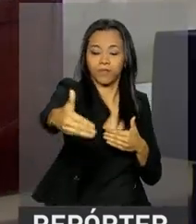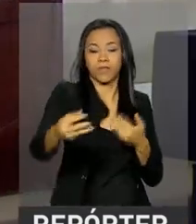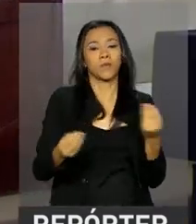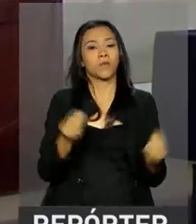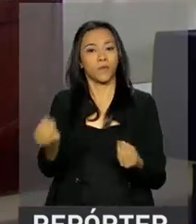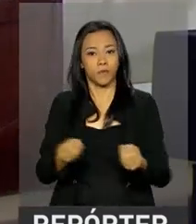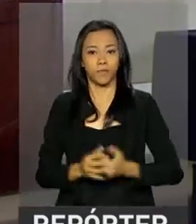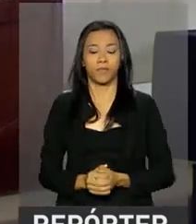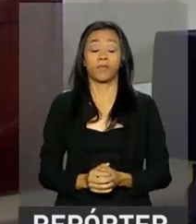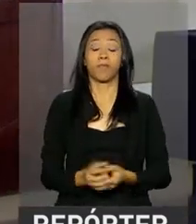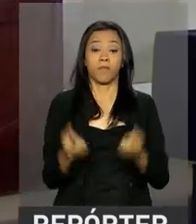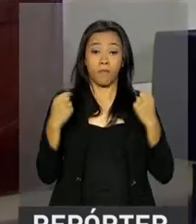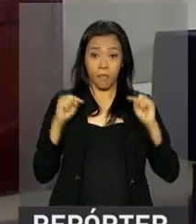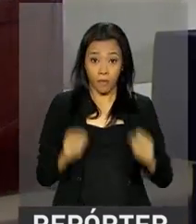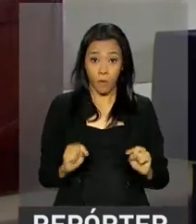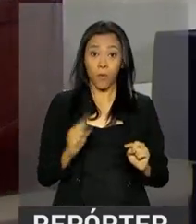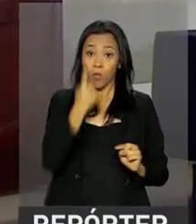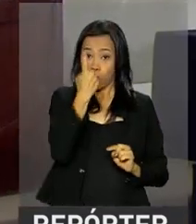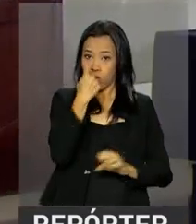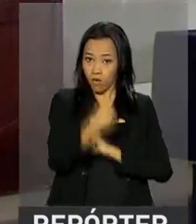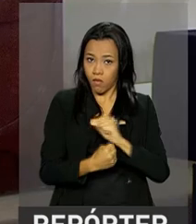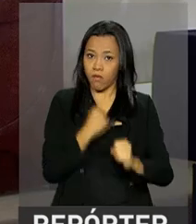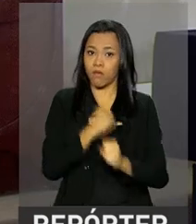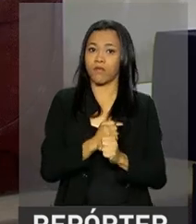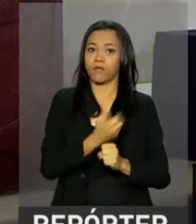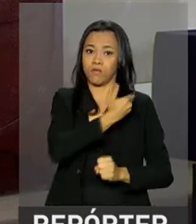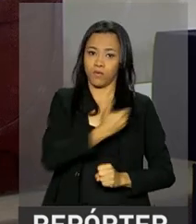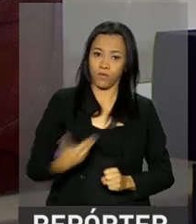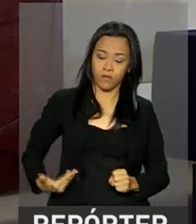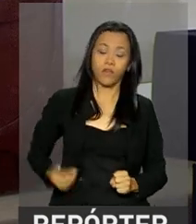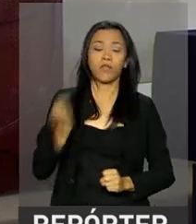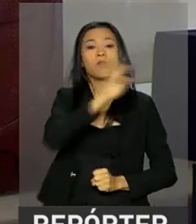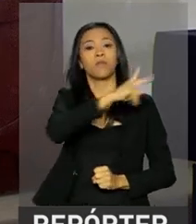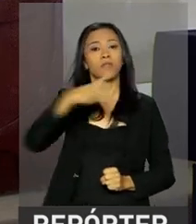frente. Jaime, nesse um ano de governo,